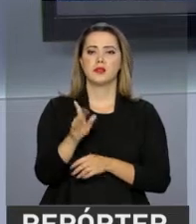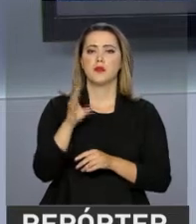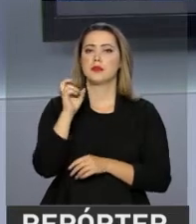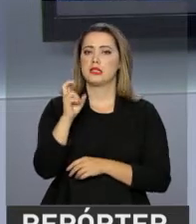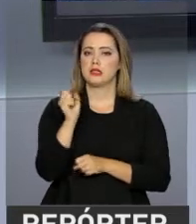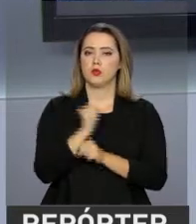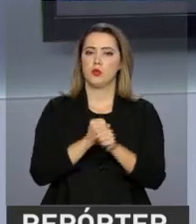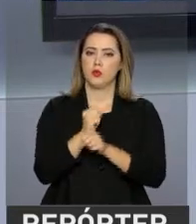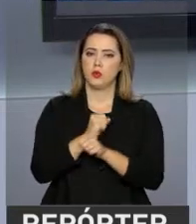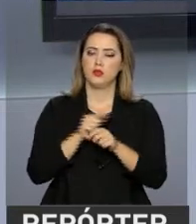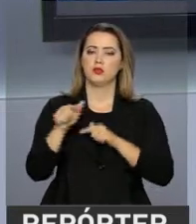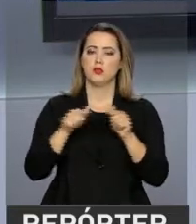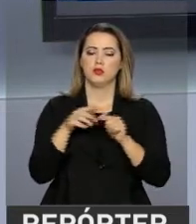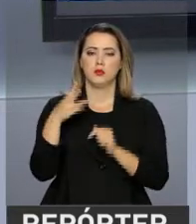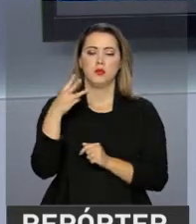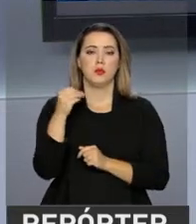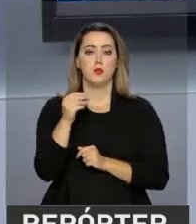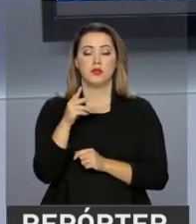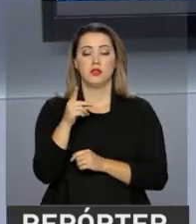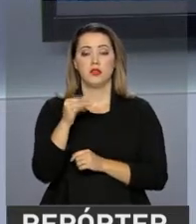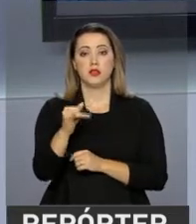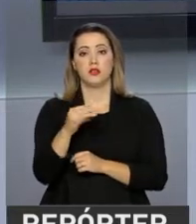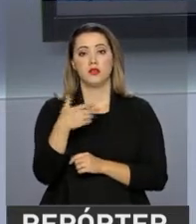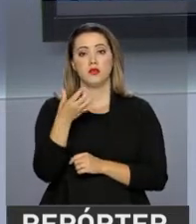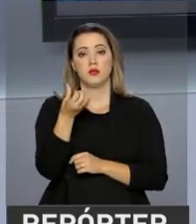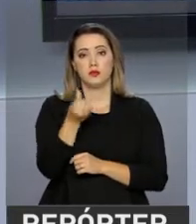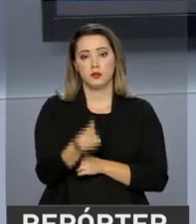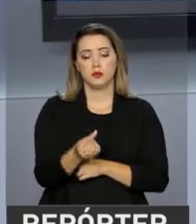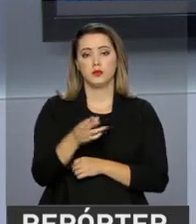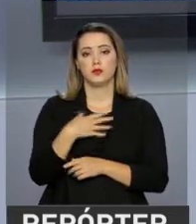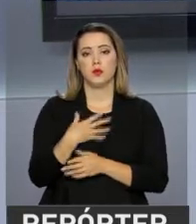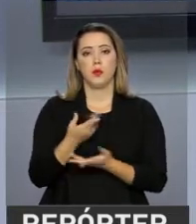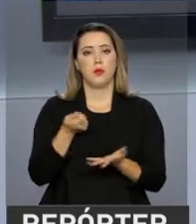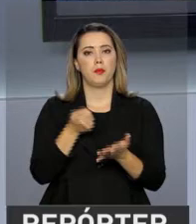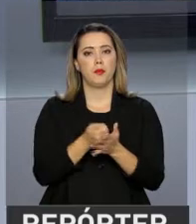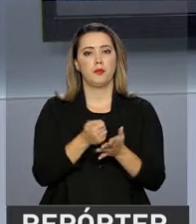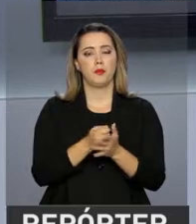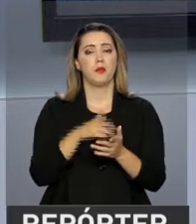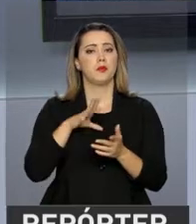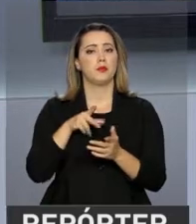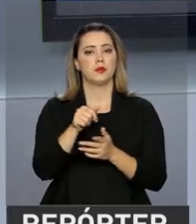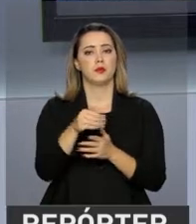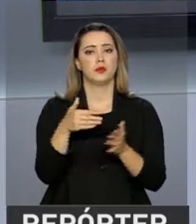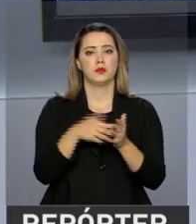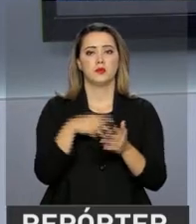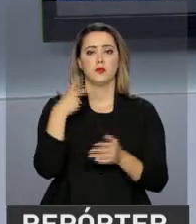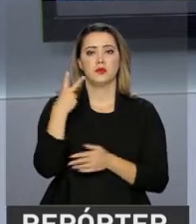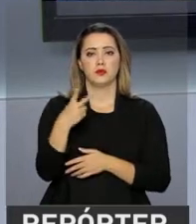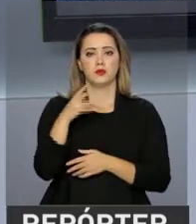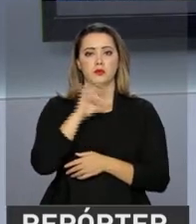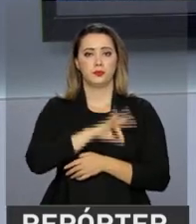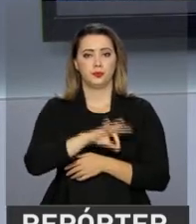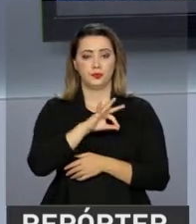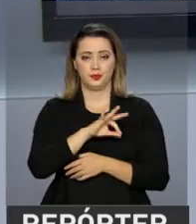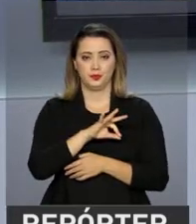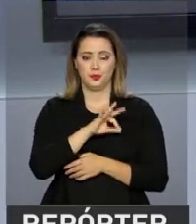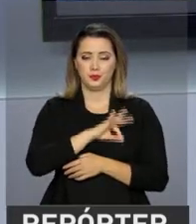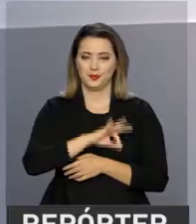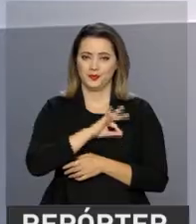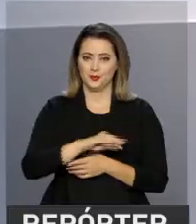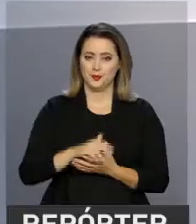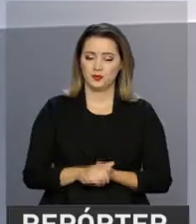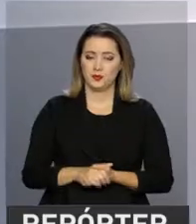trabalhou formalmente por 30 dias em 2016 com remuneração mensal média de até dois salários mínimos